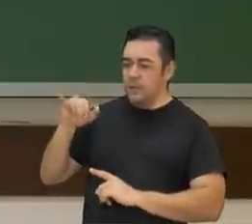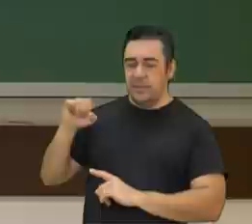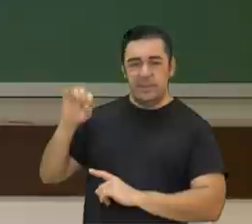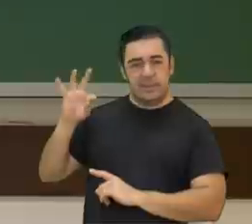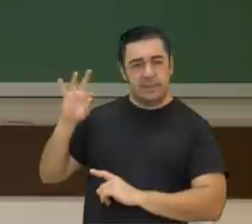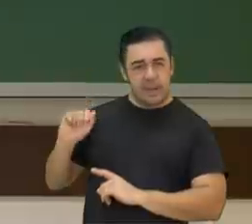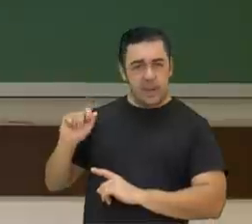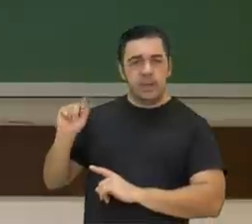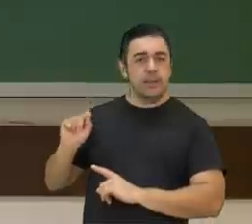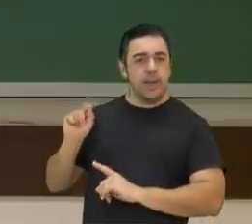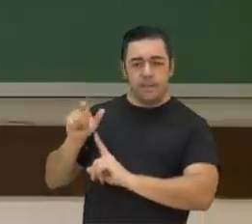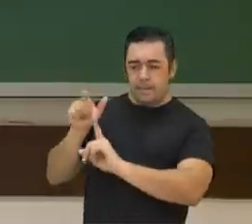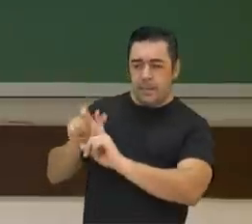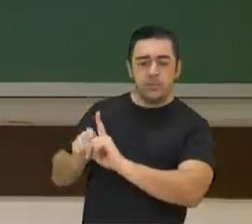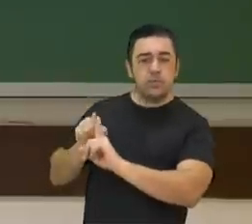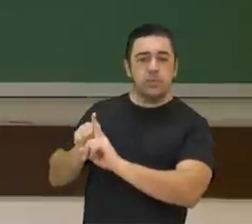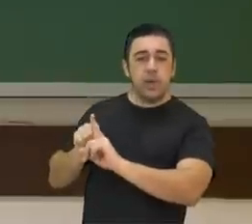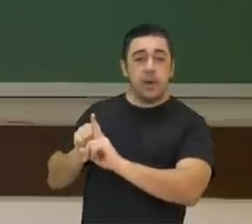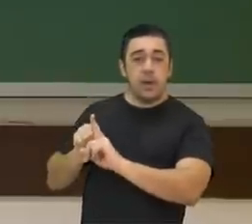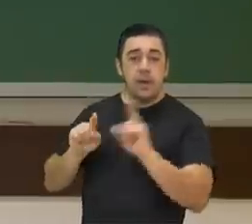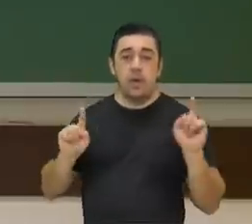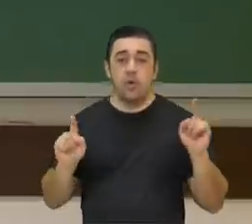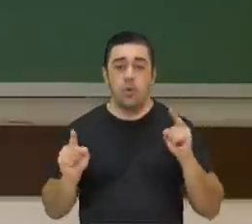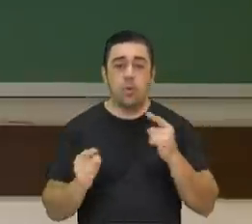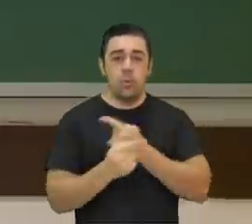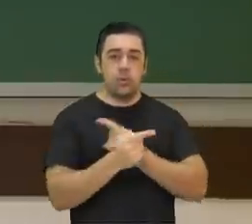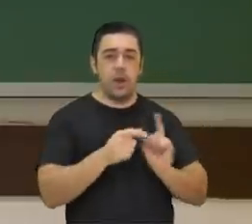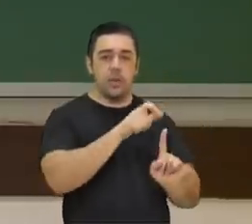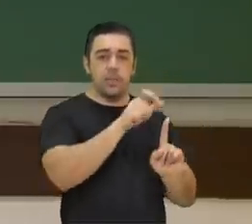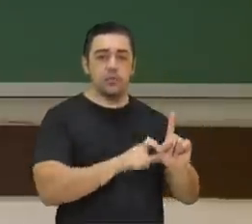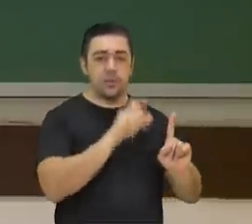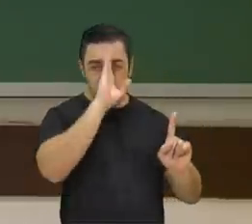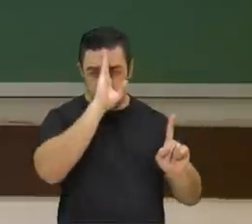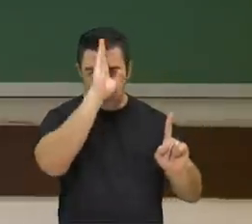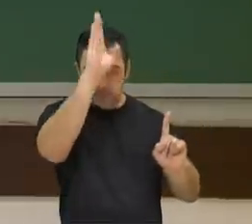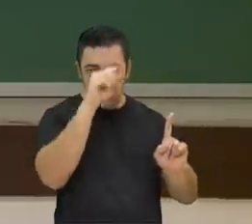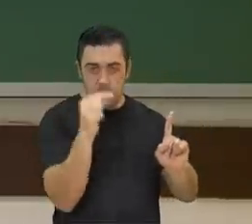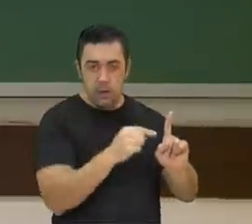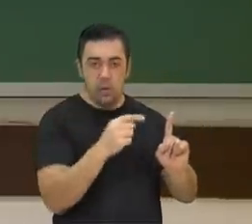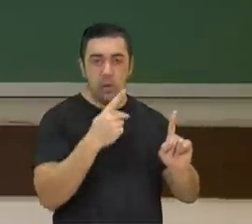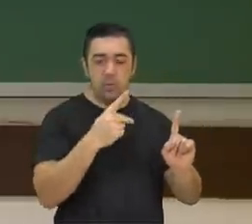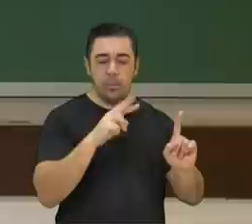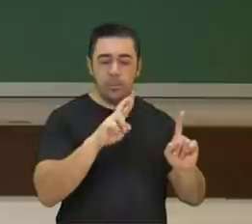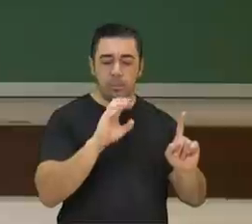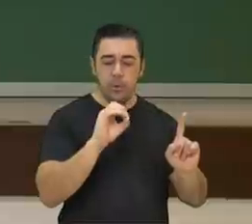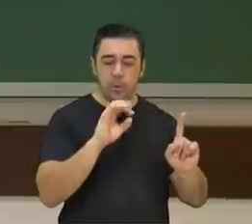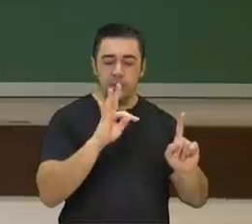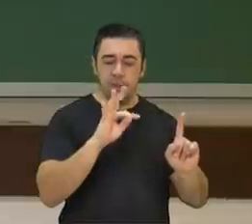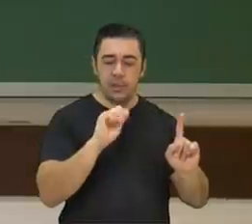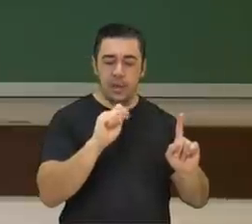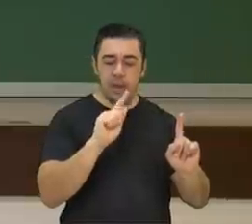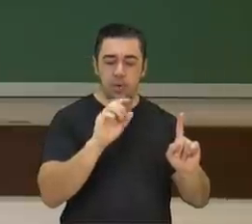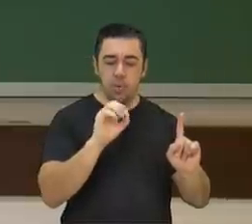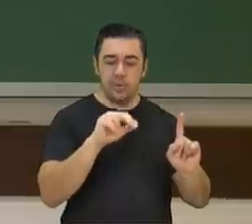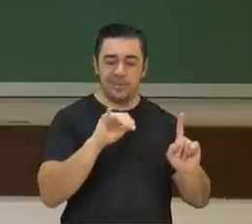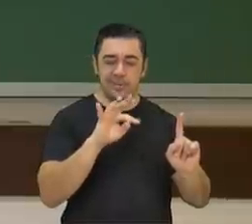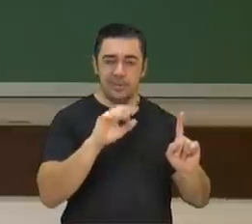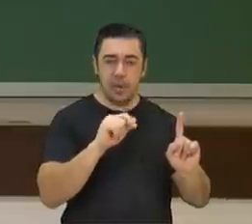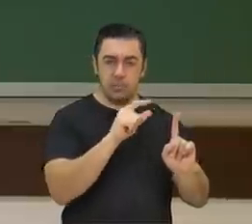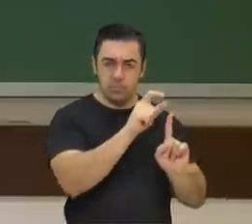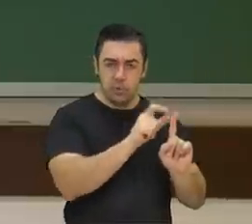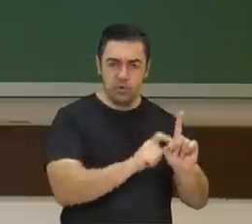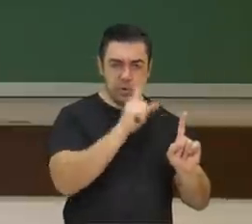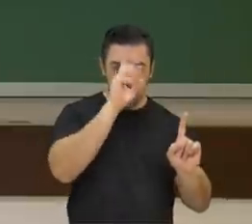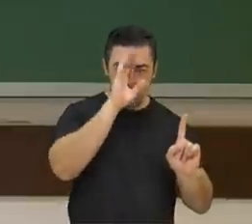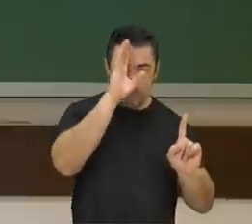aquele personagem que ele é contrário ao personagem principal, que é o protagonista. Por que que ele é contrário? Ele tenta fazer de